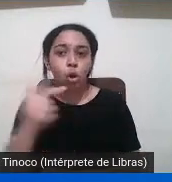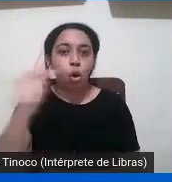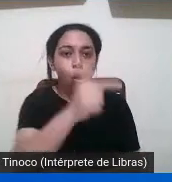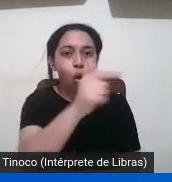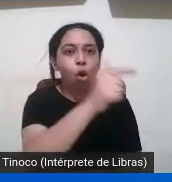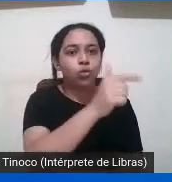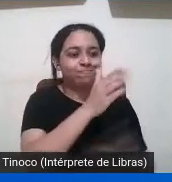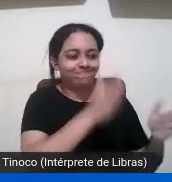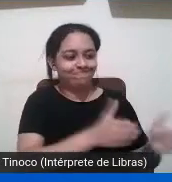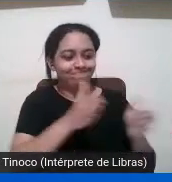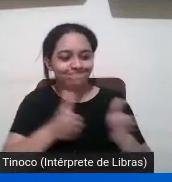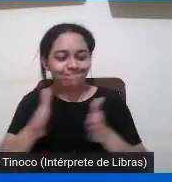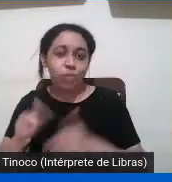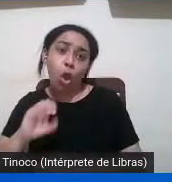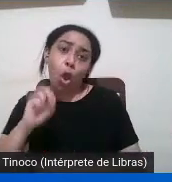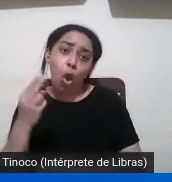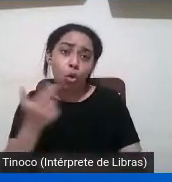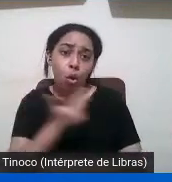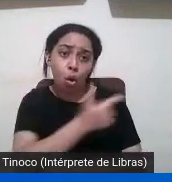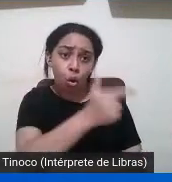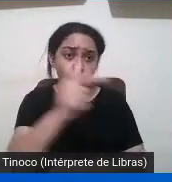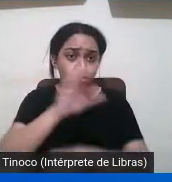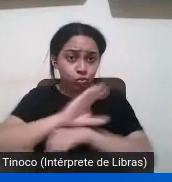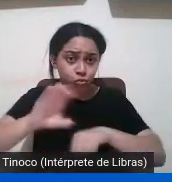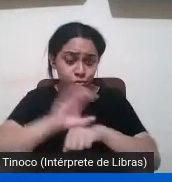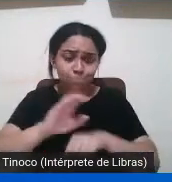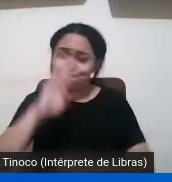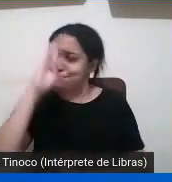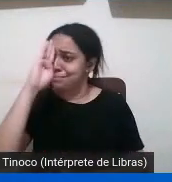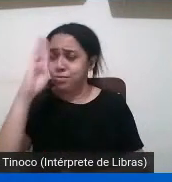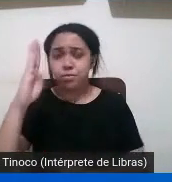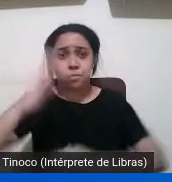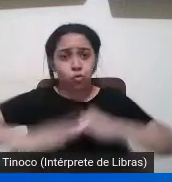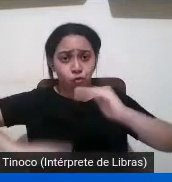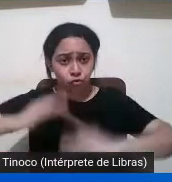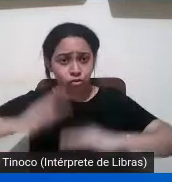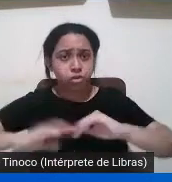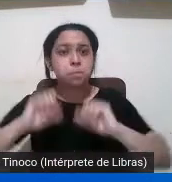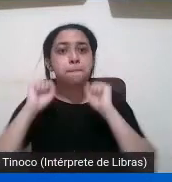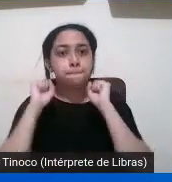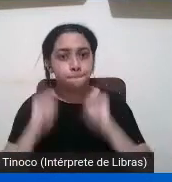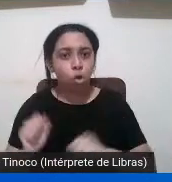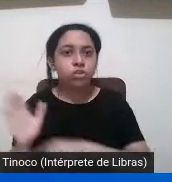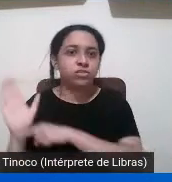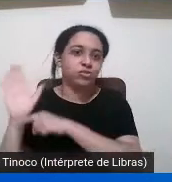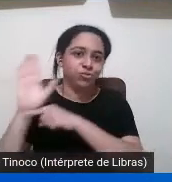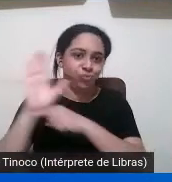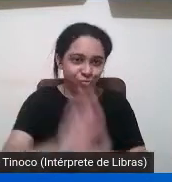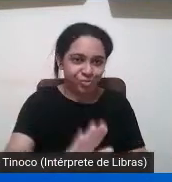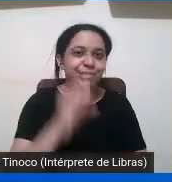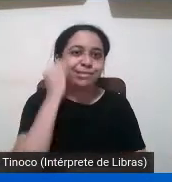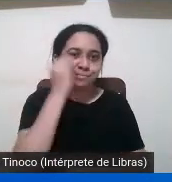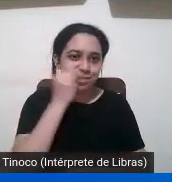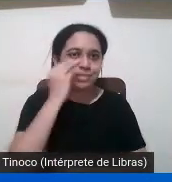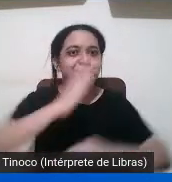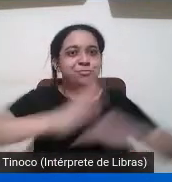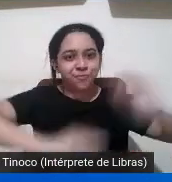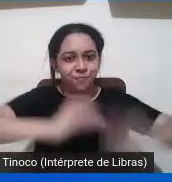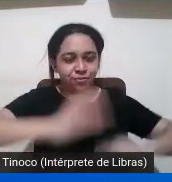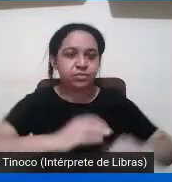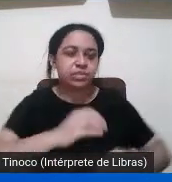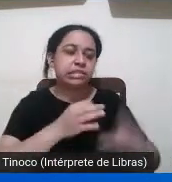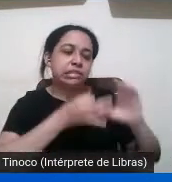outros cursos e preferencialmente com profissionais que contribuir pela experiência profissional que a gente já tem criticando o que ele fez